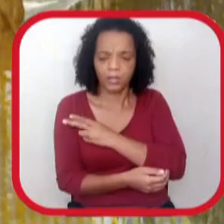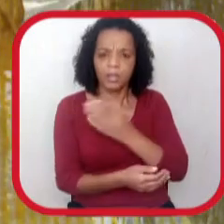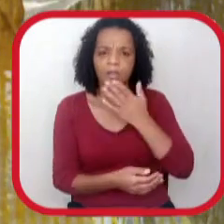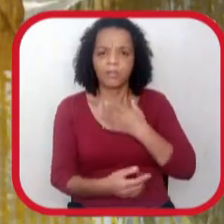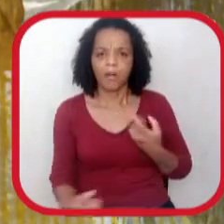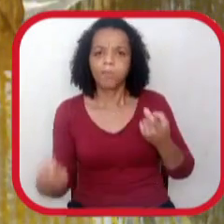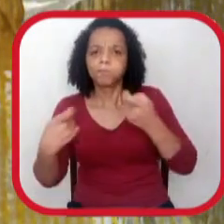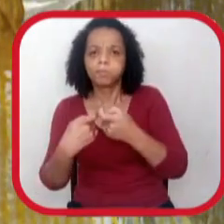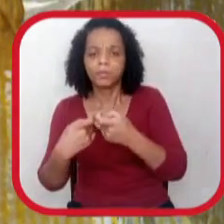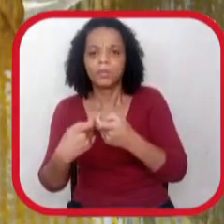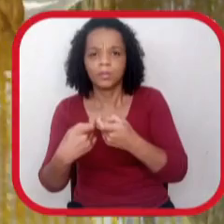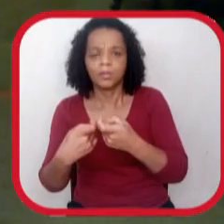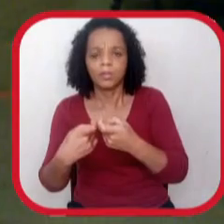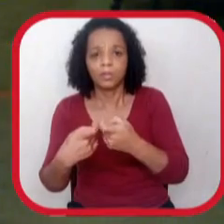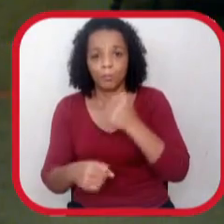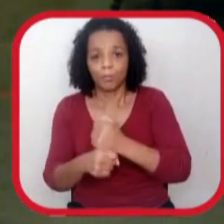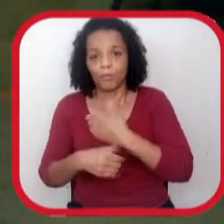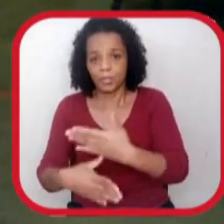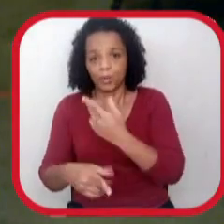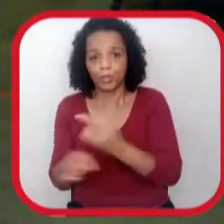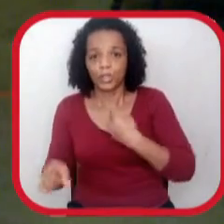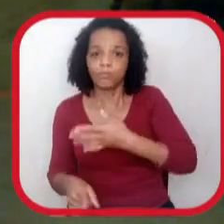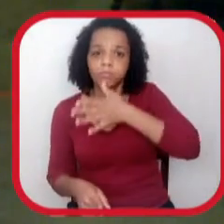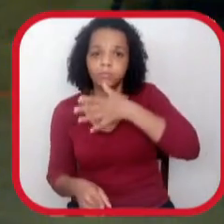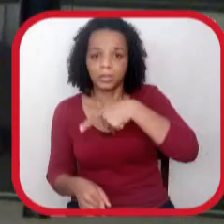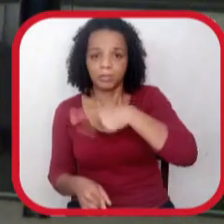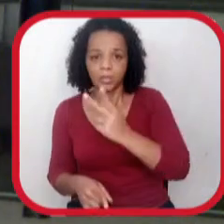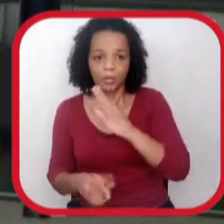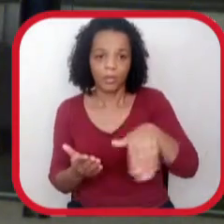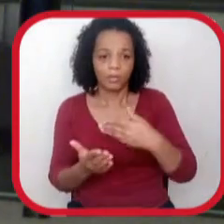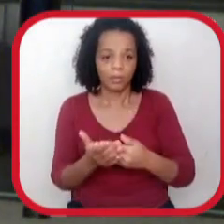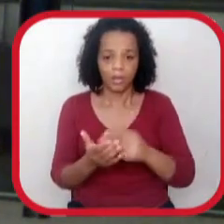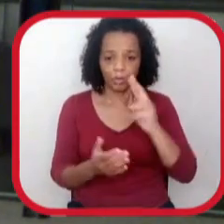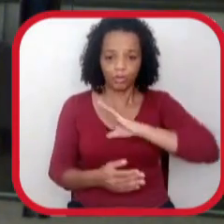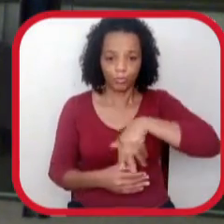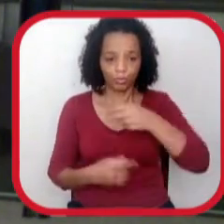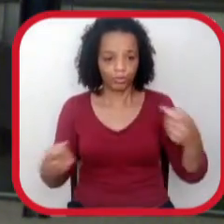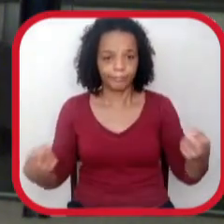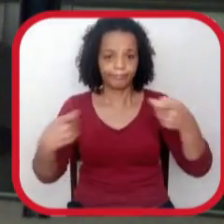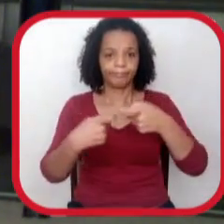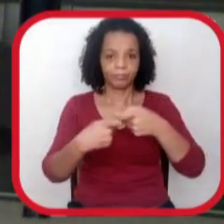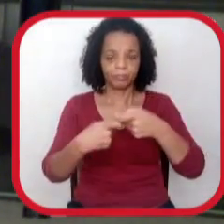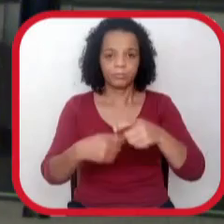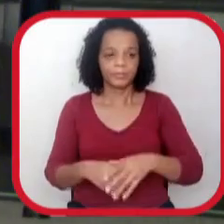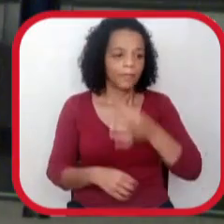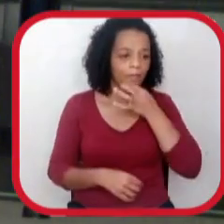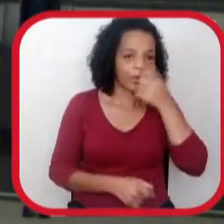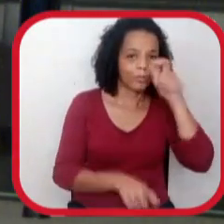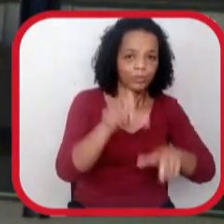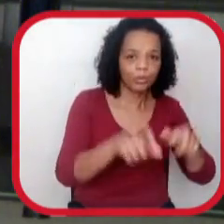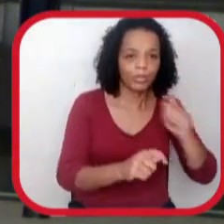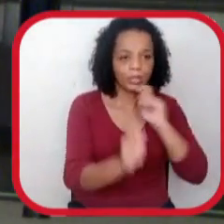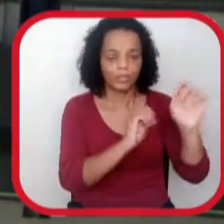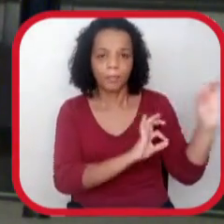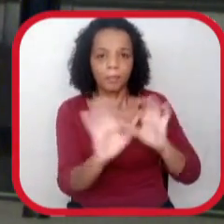minha profissão, porque eu, enquanto apresentadora de televisão, são dois universos que se tocam, este ter de preparar uma entrevista, ter